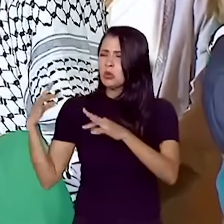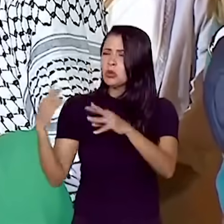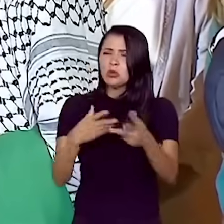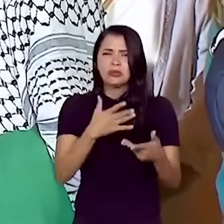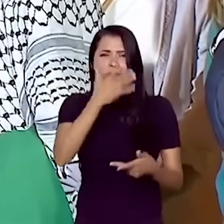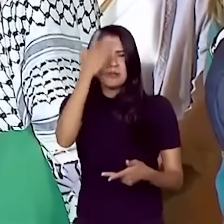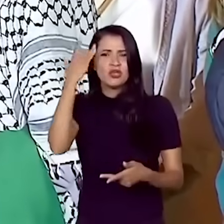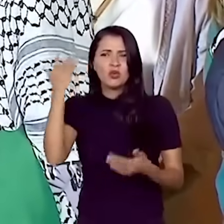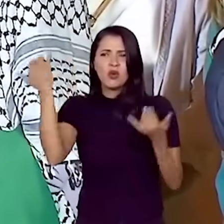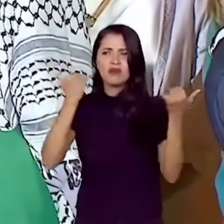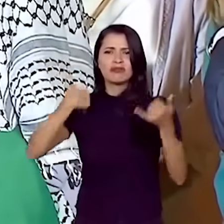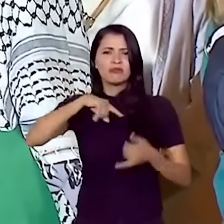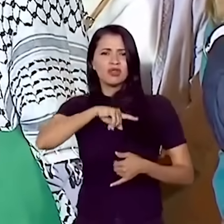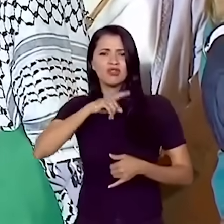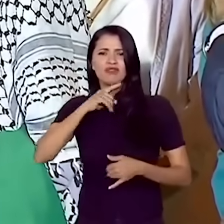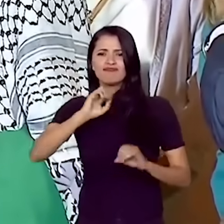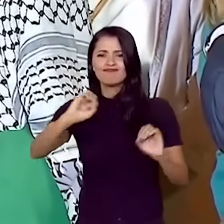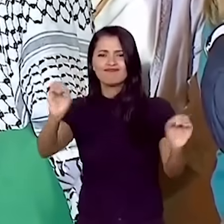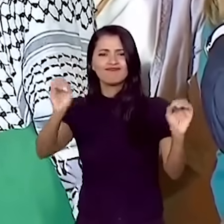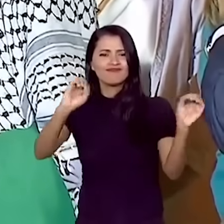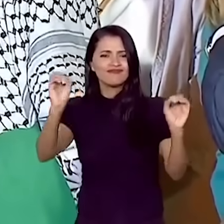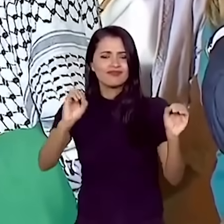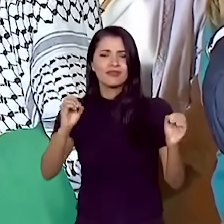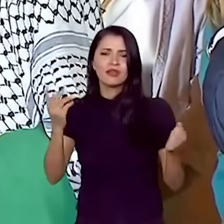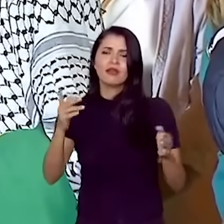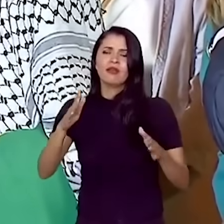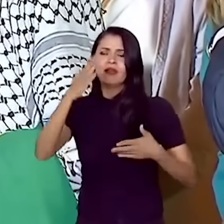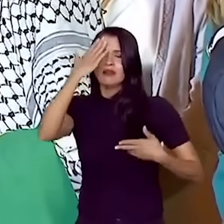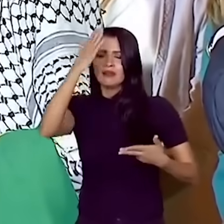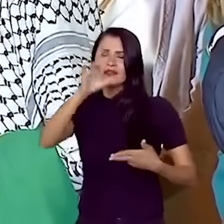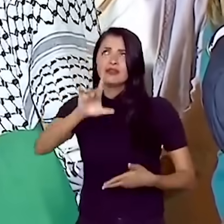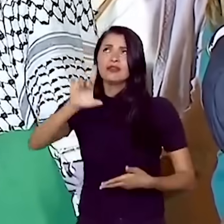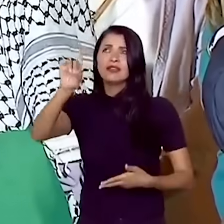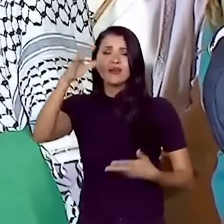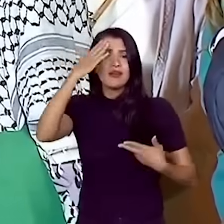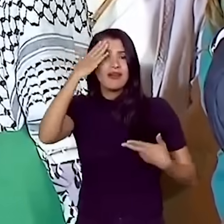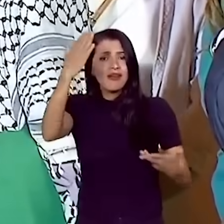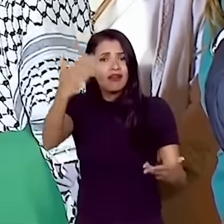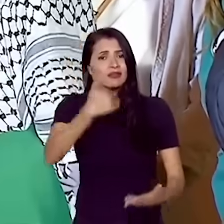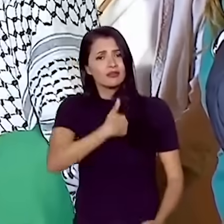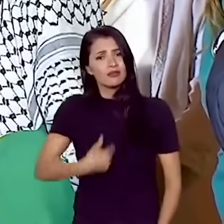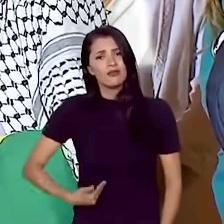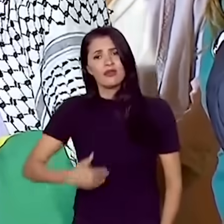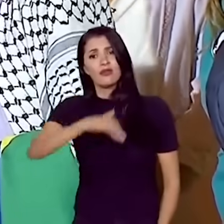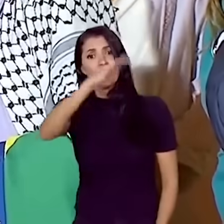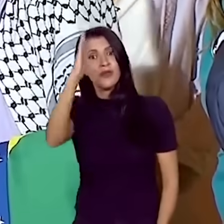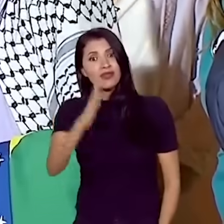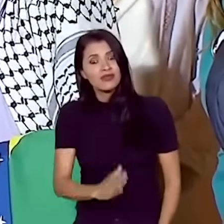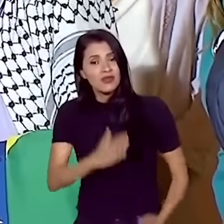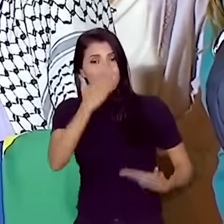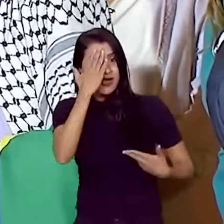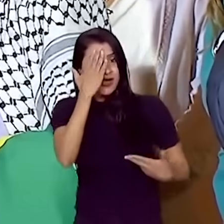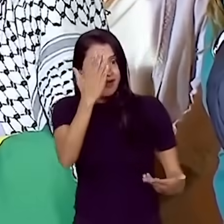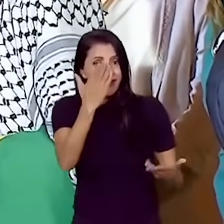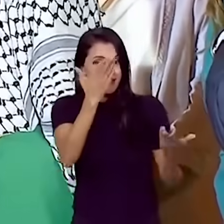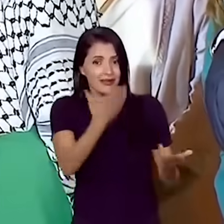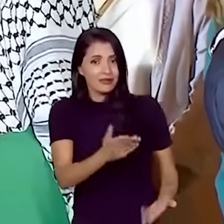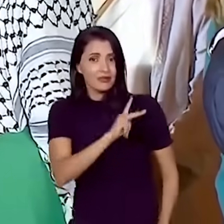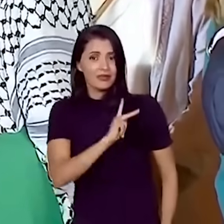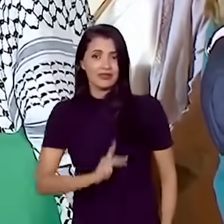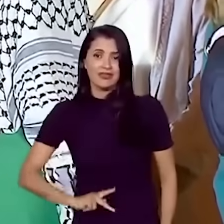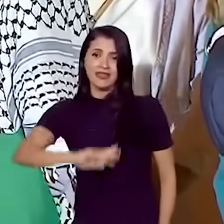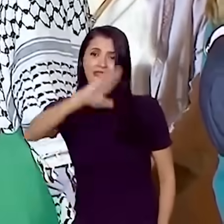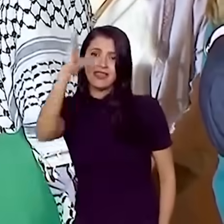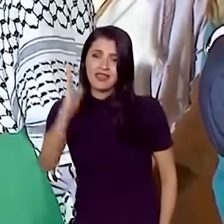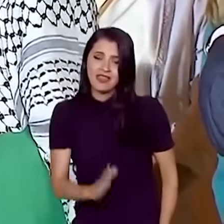vai saber da gente. Mas, graças a Deus, graças ao governo brasileiro, graças ao presidente do